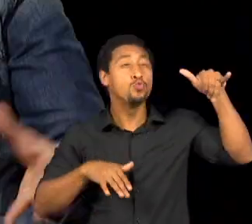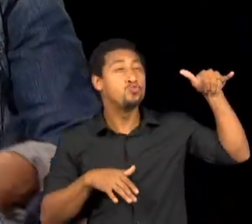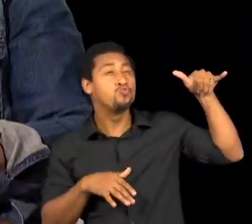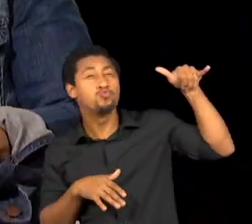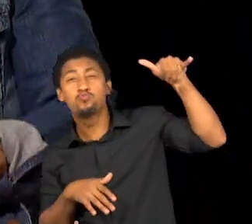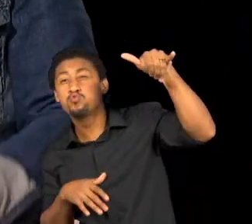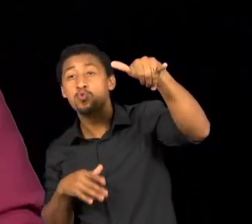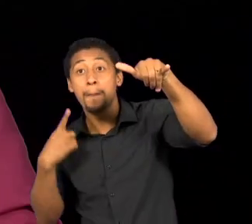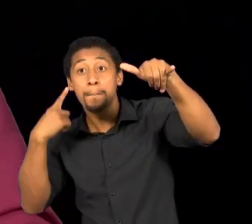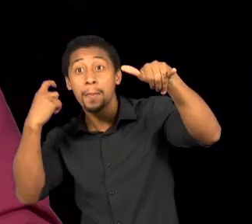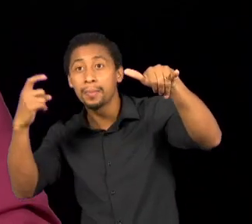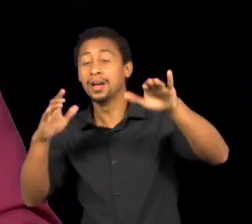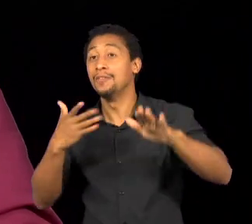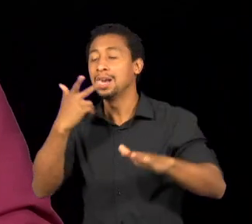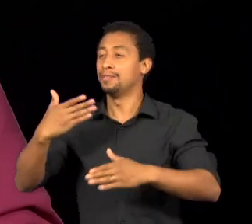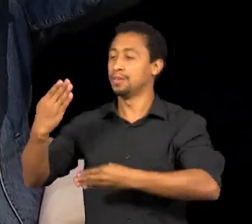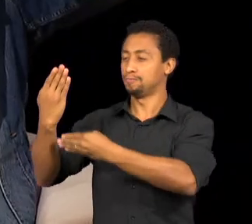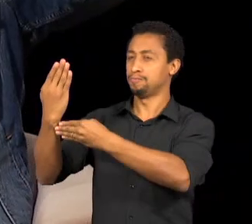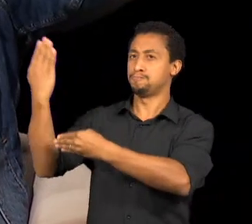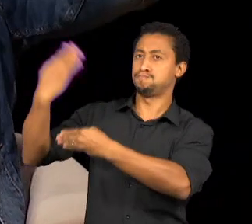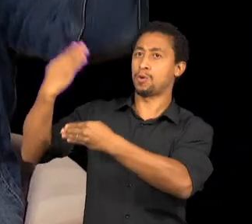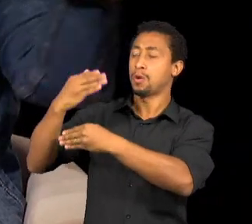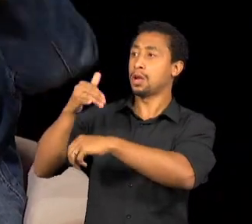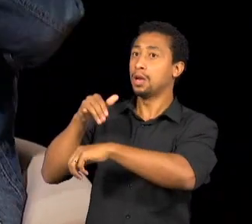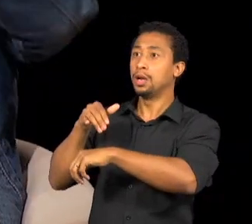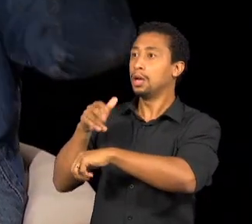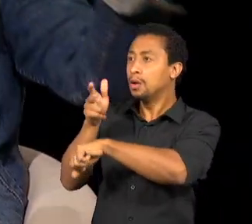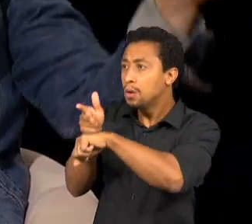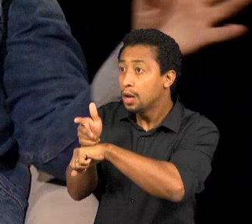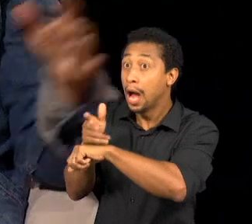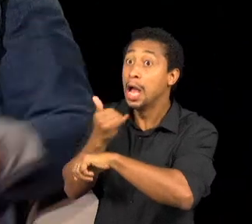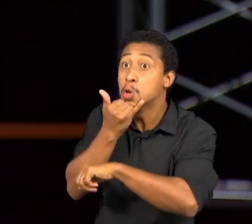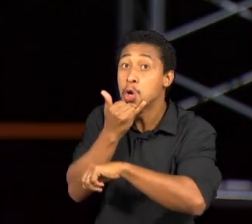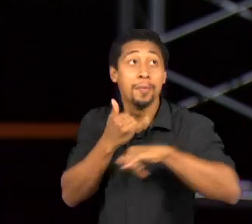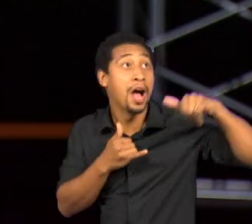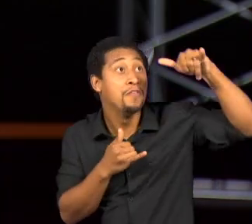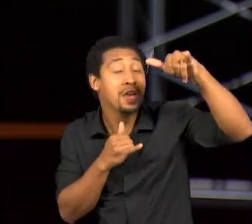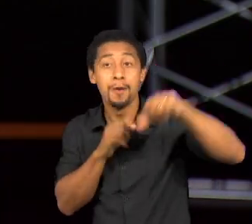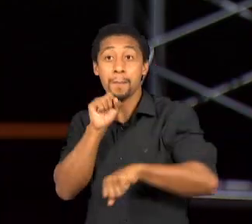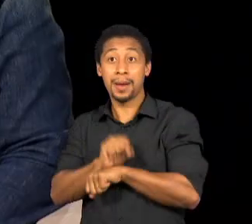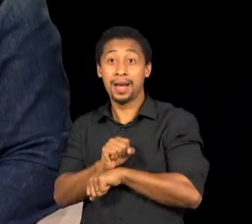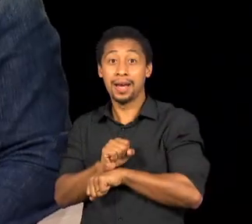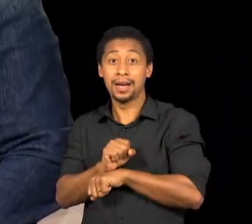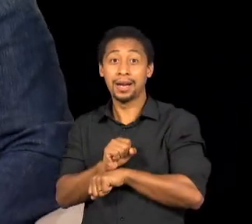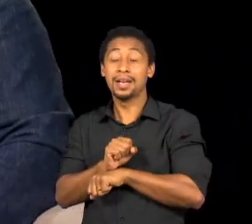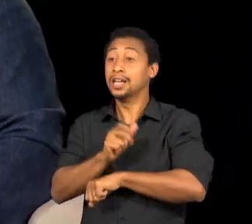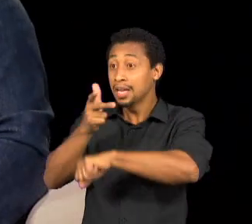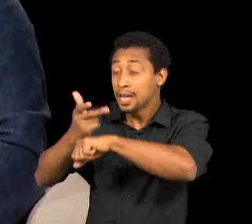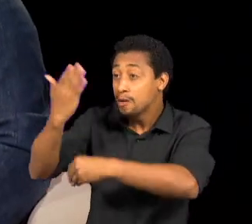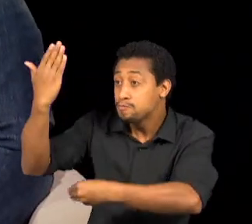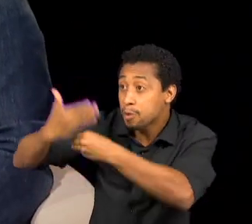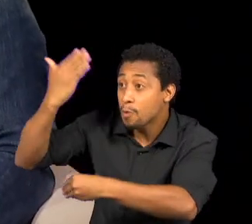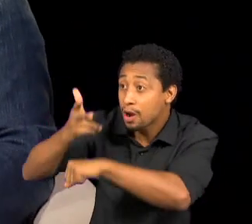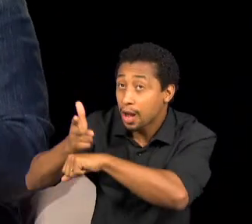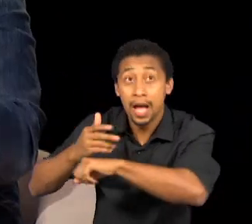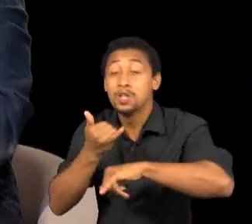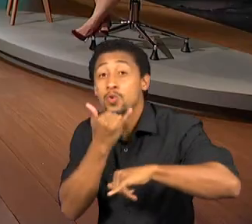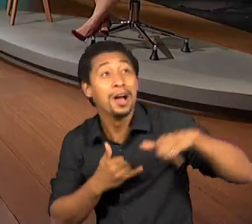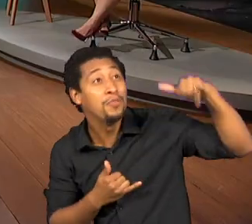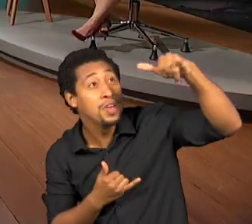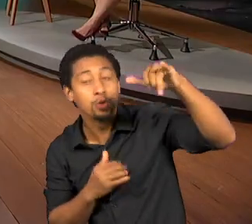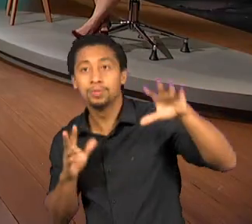Aí era assim, gravando, avião! Parava todo mundo. Gravando, avião, parava